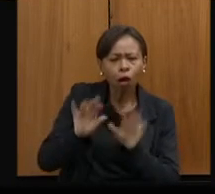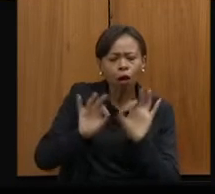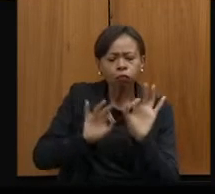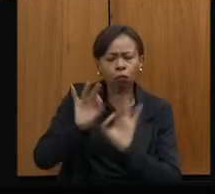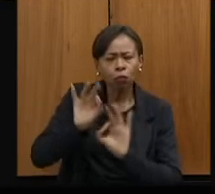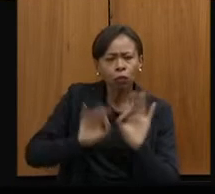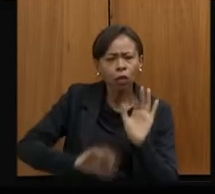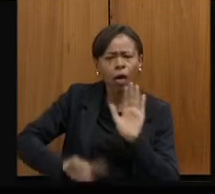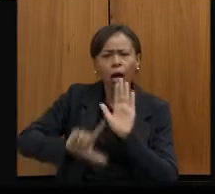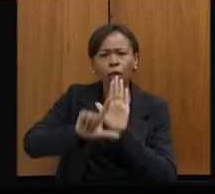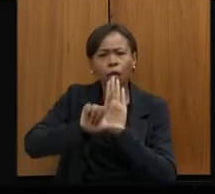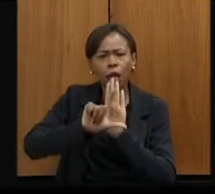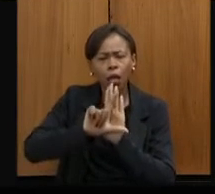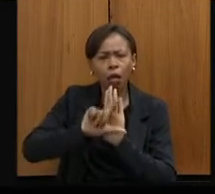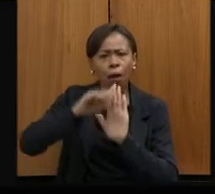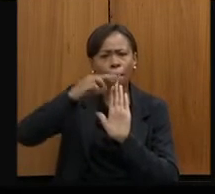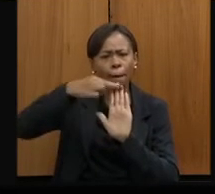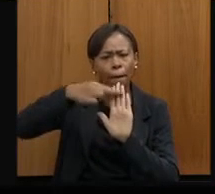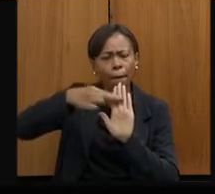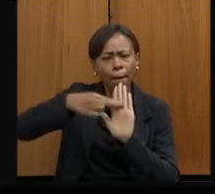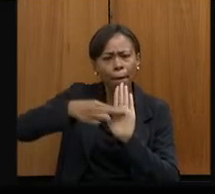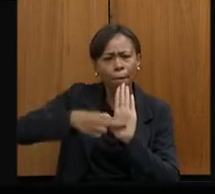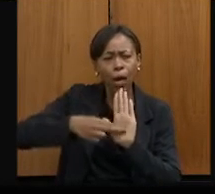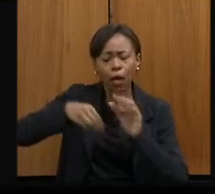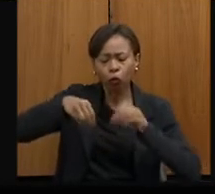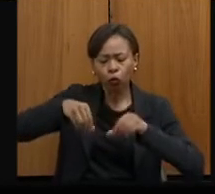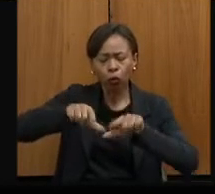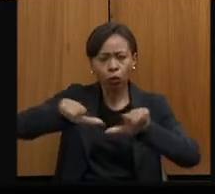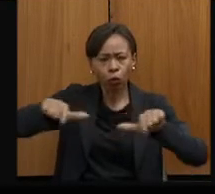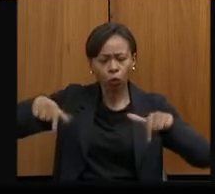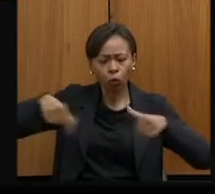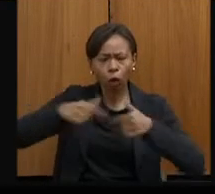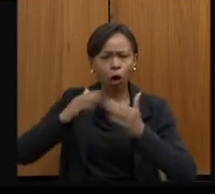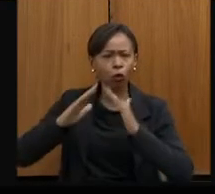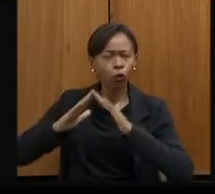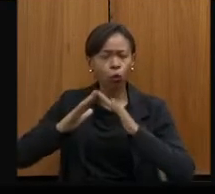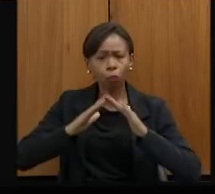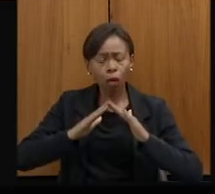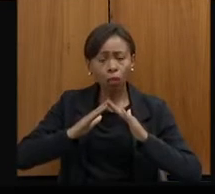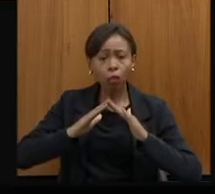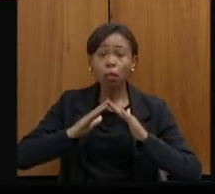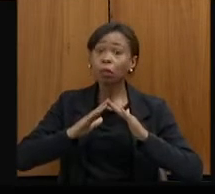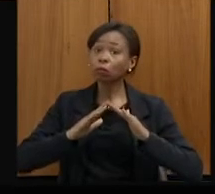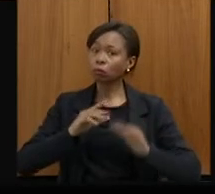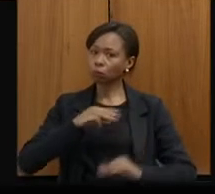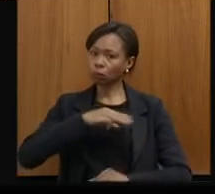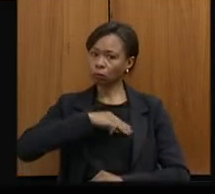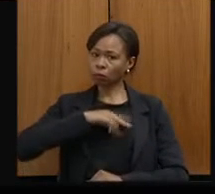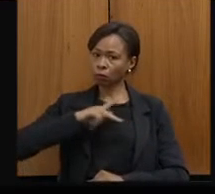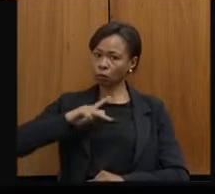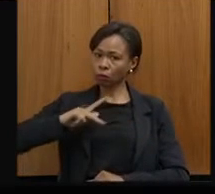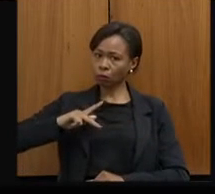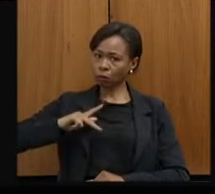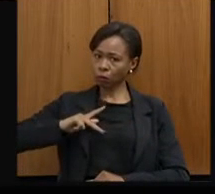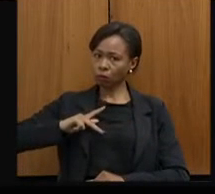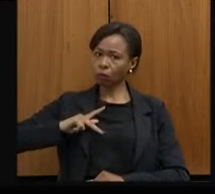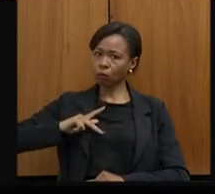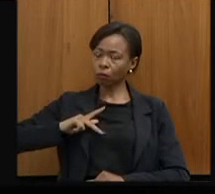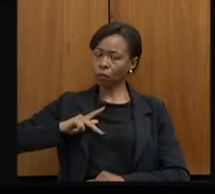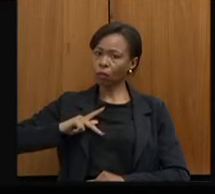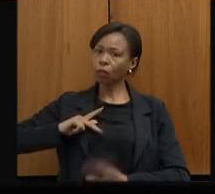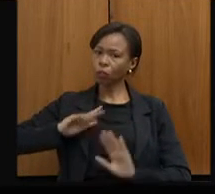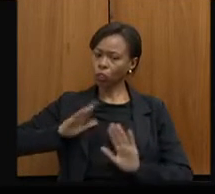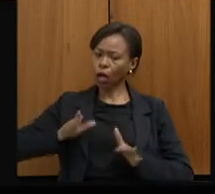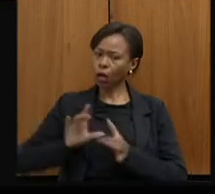município assume, portanto, o papel de que ele vai fazer melhorias, o Ministério Público já abre mão dessa ação civil pública,